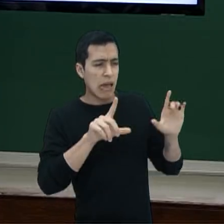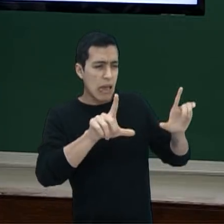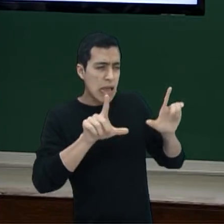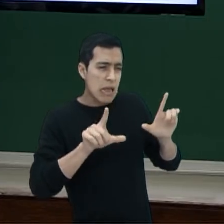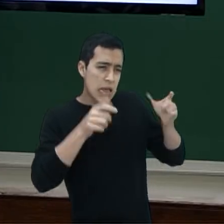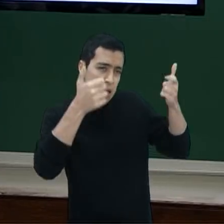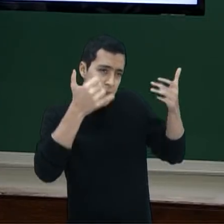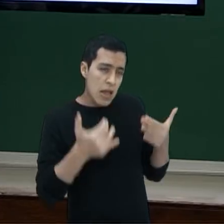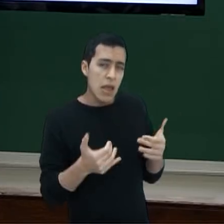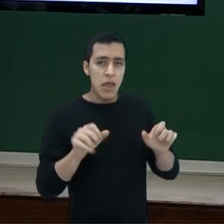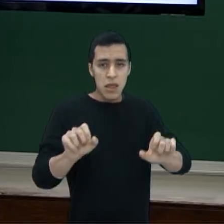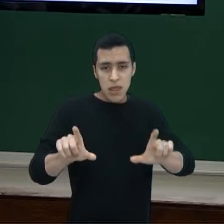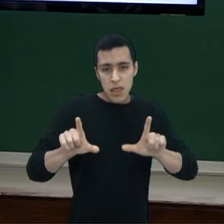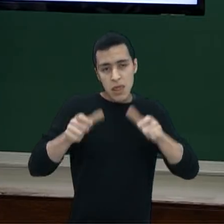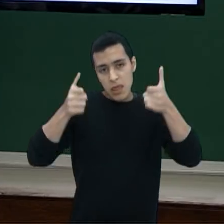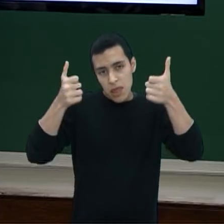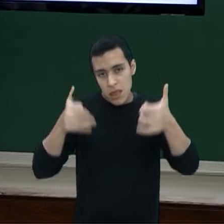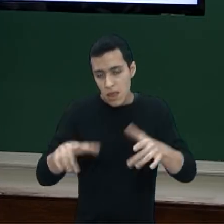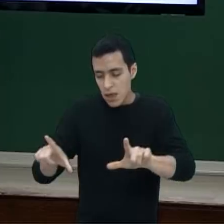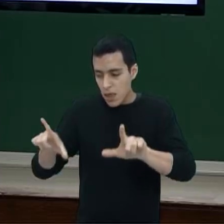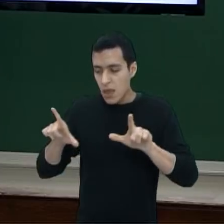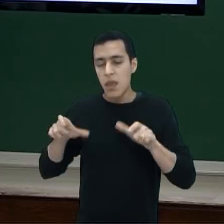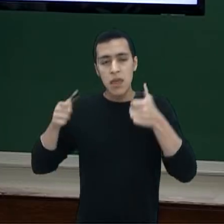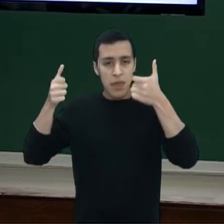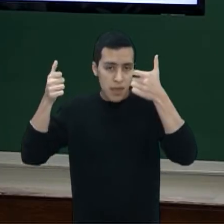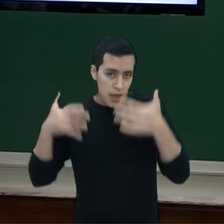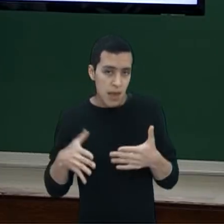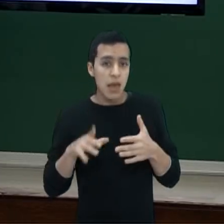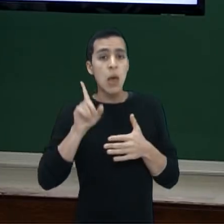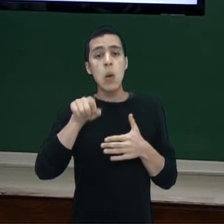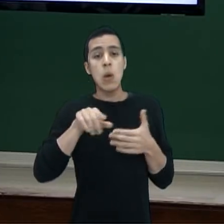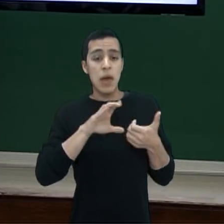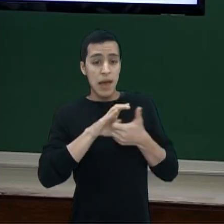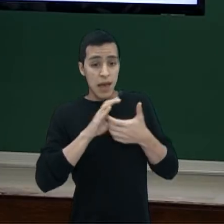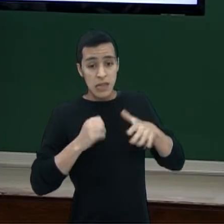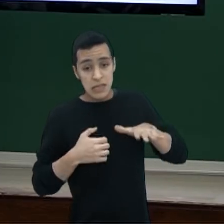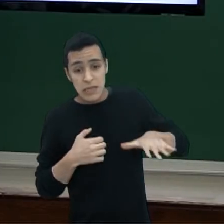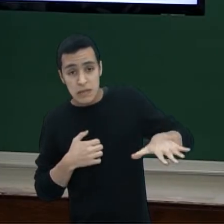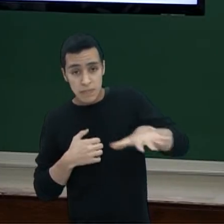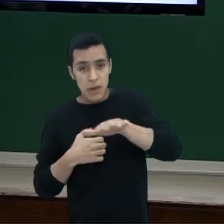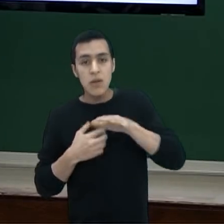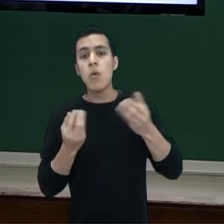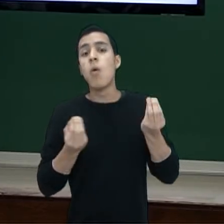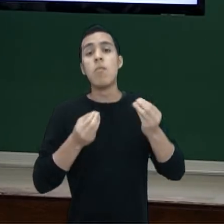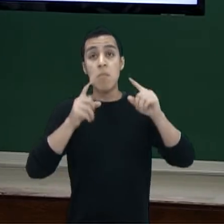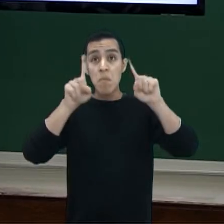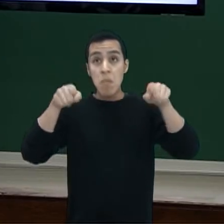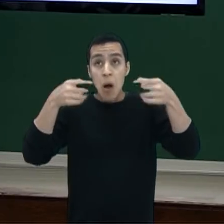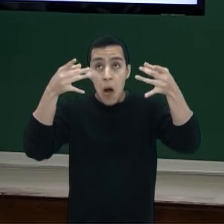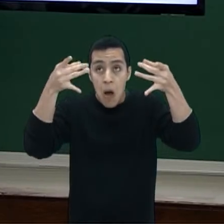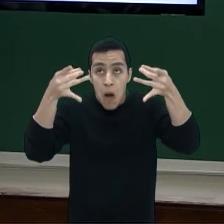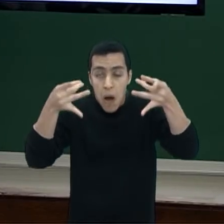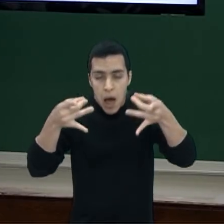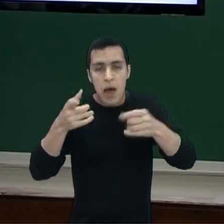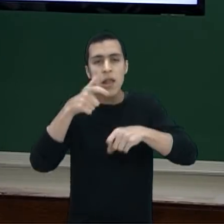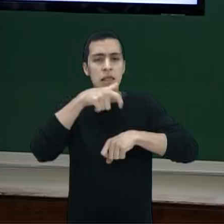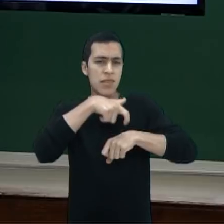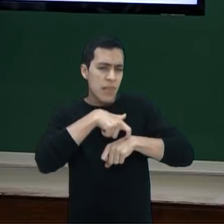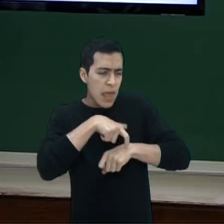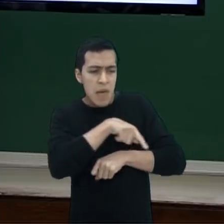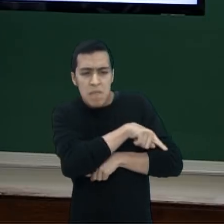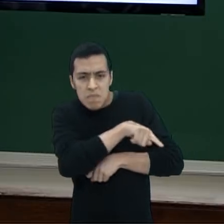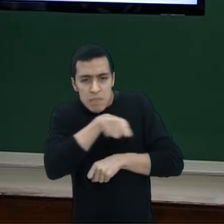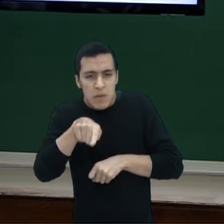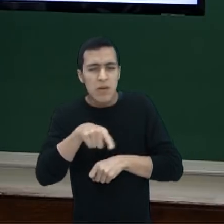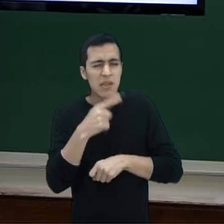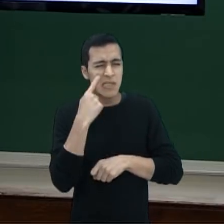1, cena 2, cena 3, né? A caracterização do espaço, entre parênteses, o tempo na cena, né? Então